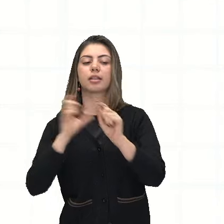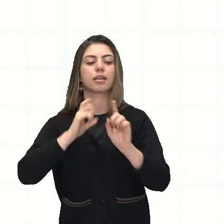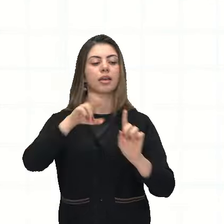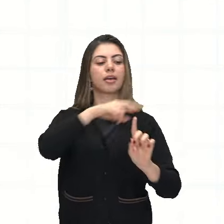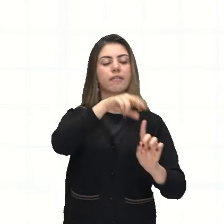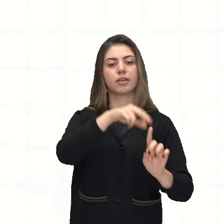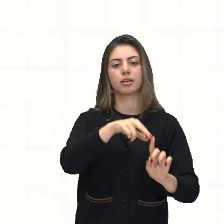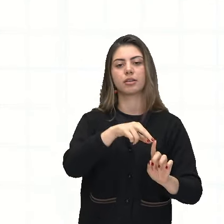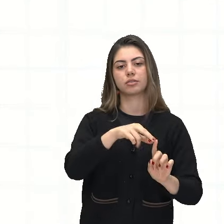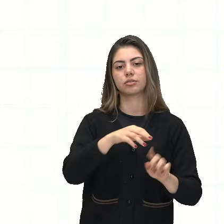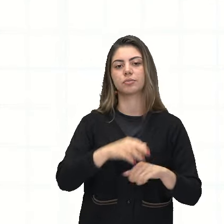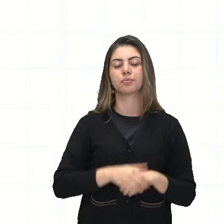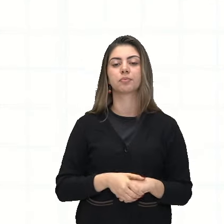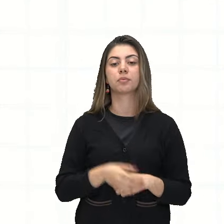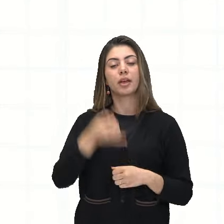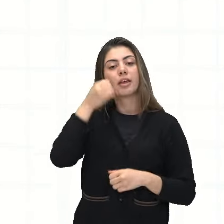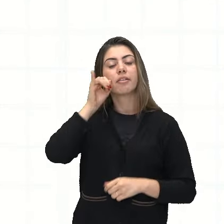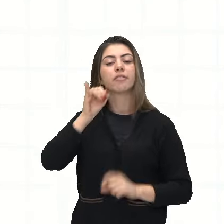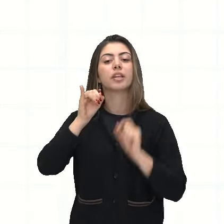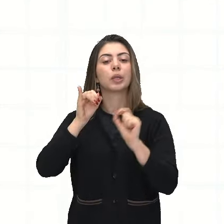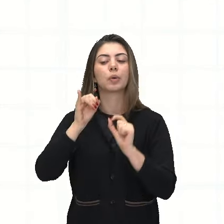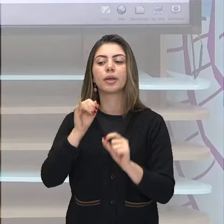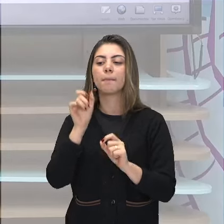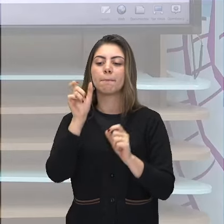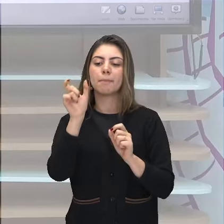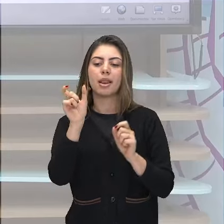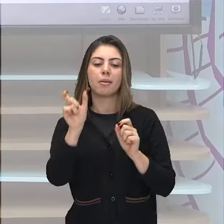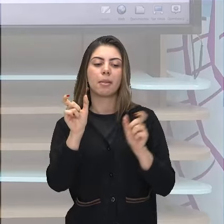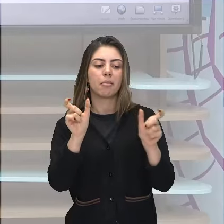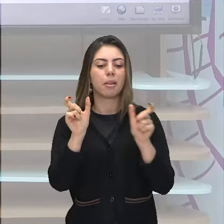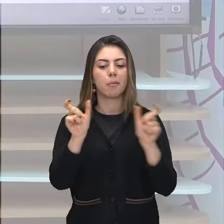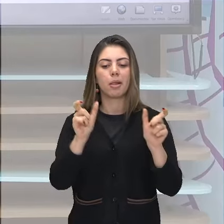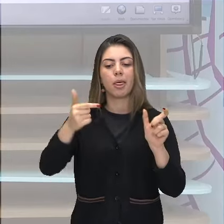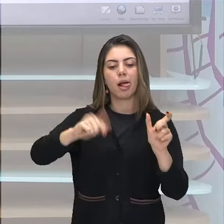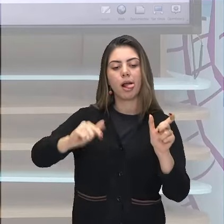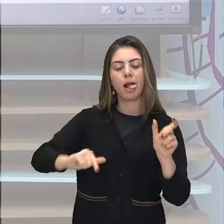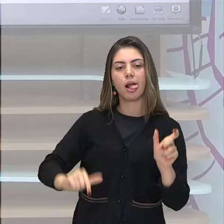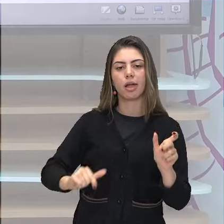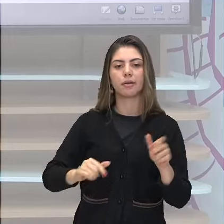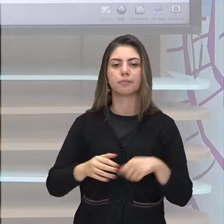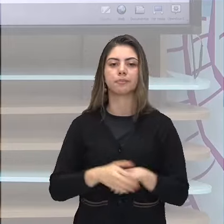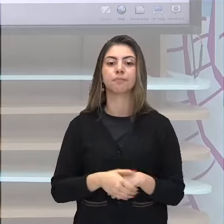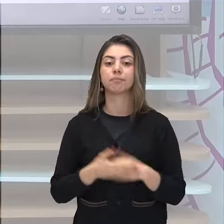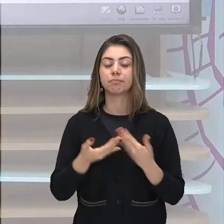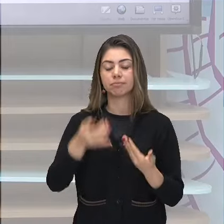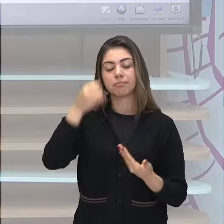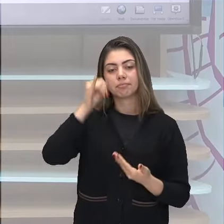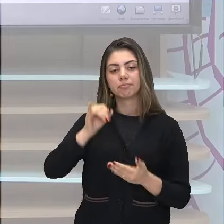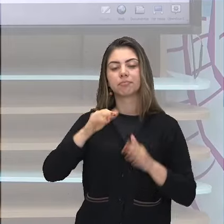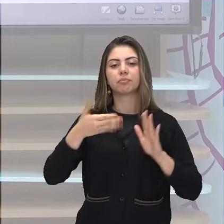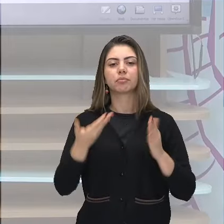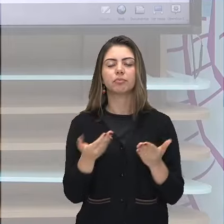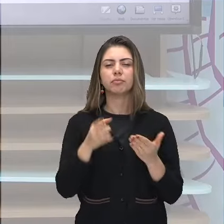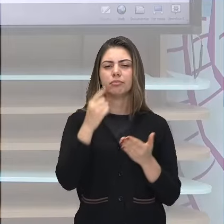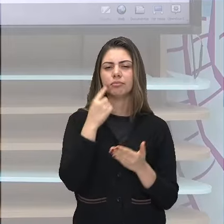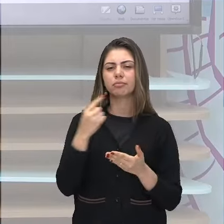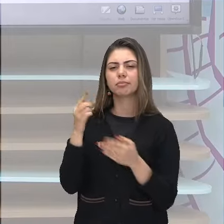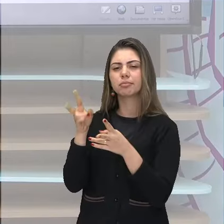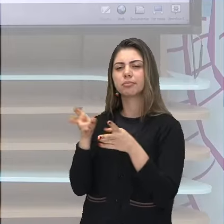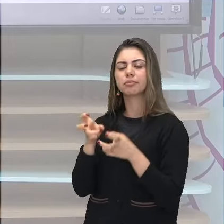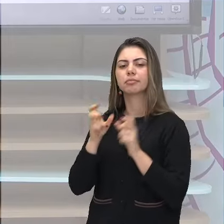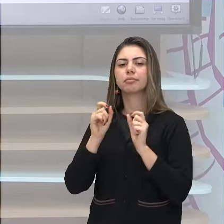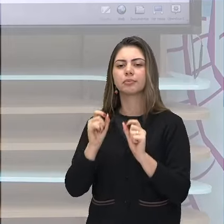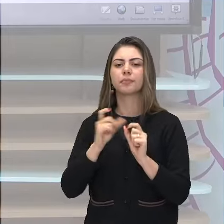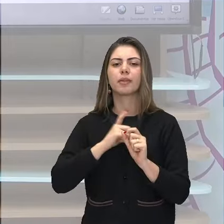desnecessárias. Só um detalhe que a gente não pode esquecer. Quando ele coloca que faz essa